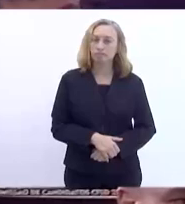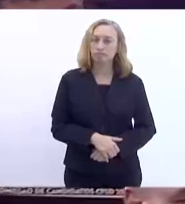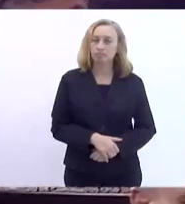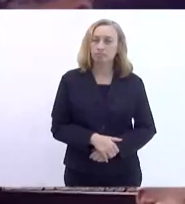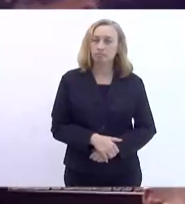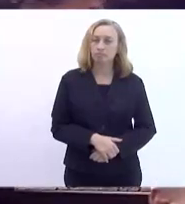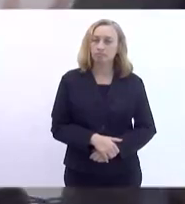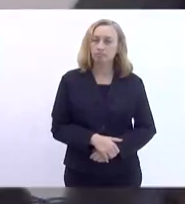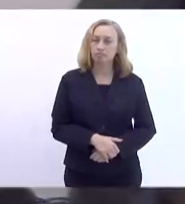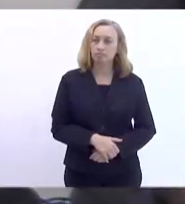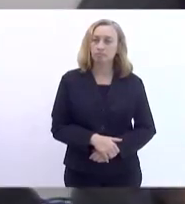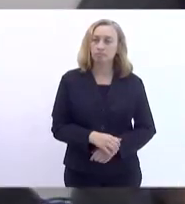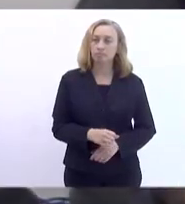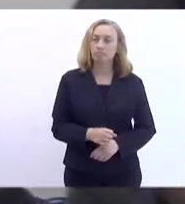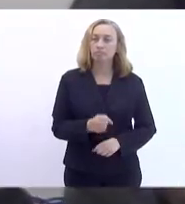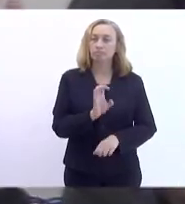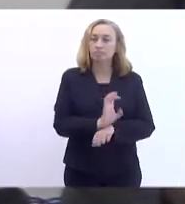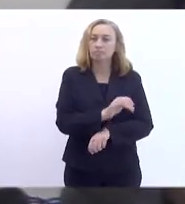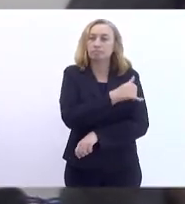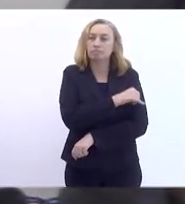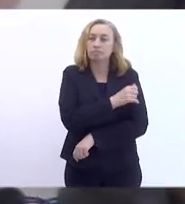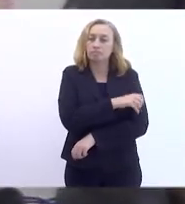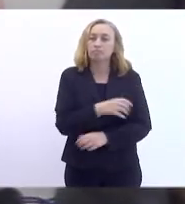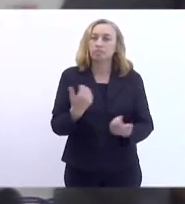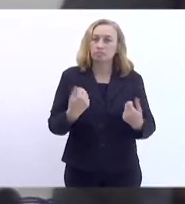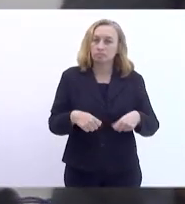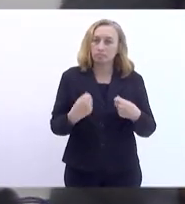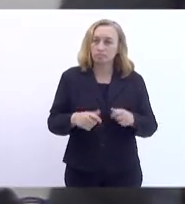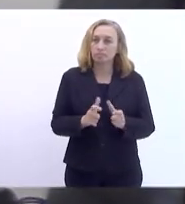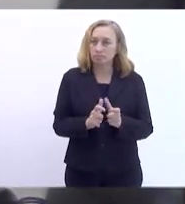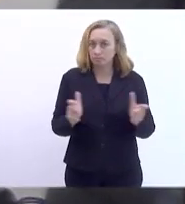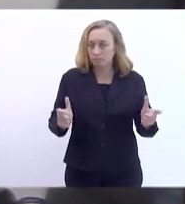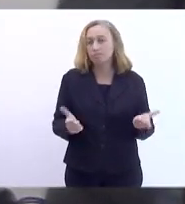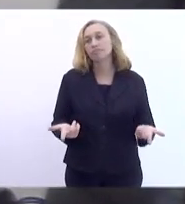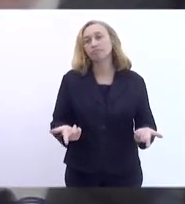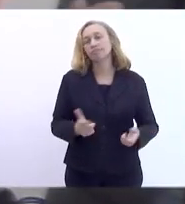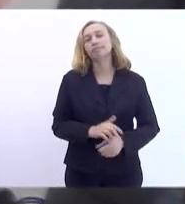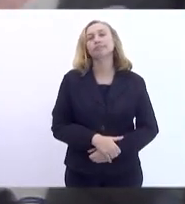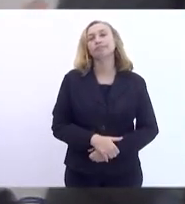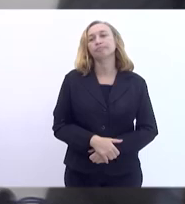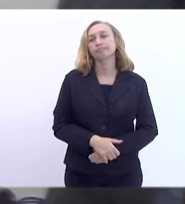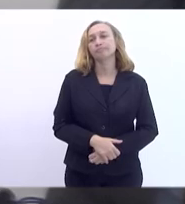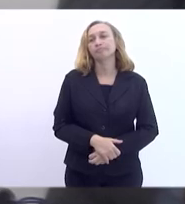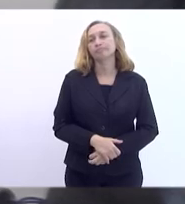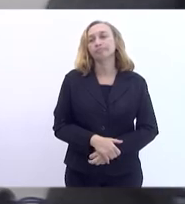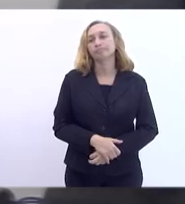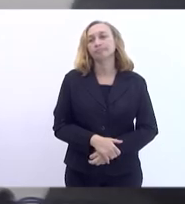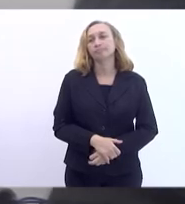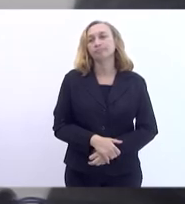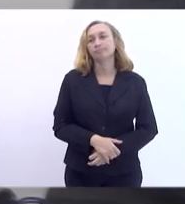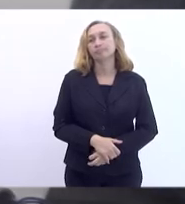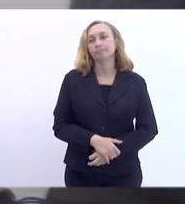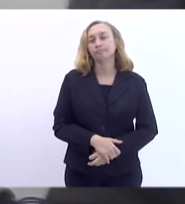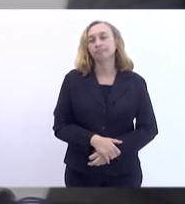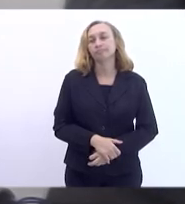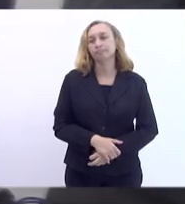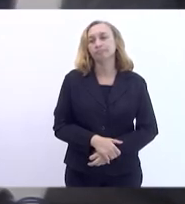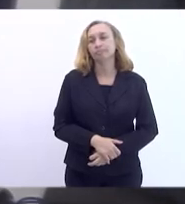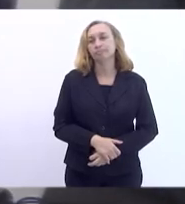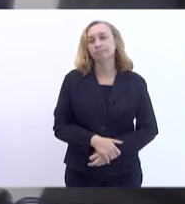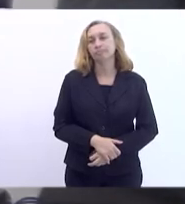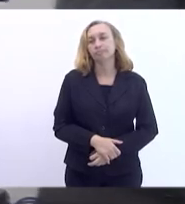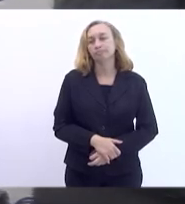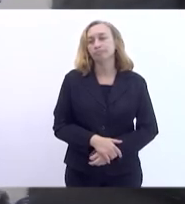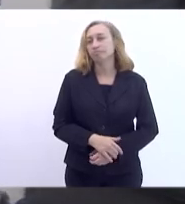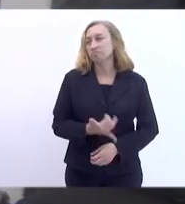carreira cuja demanda no estado do Rio de Janeiro é brutal né na somos uma e